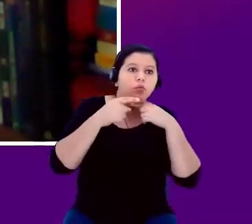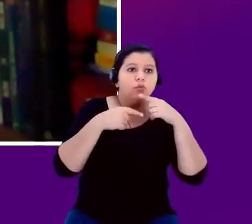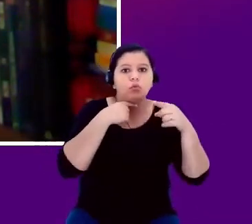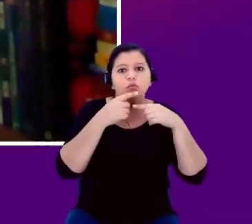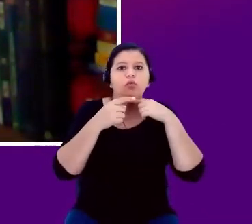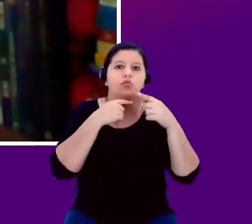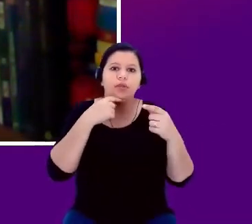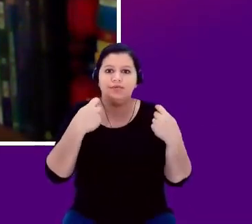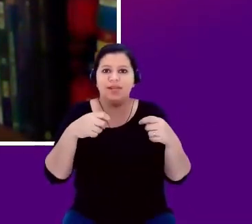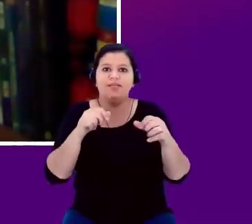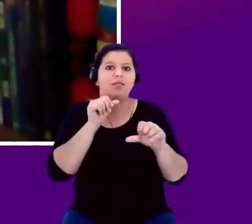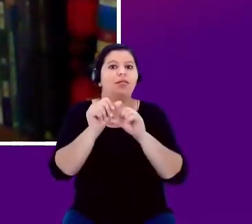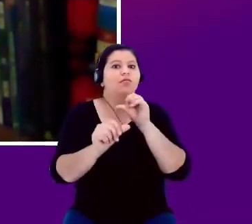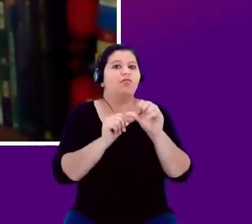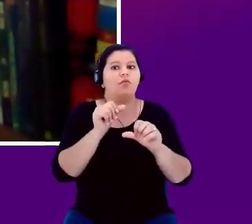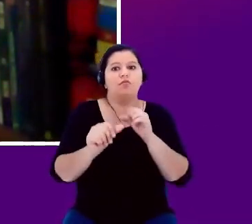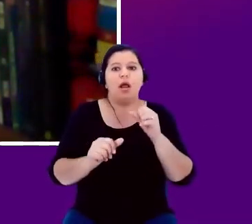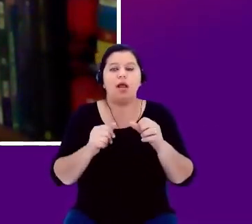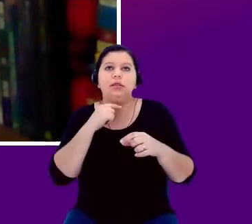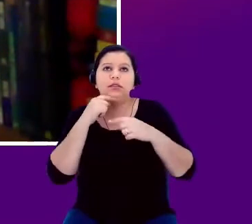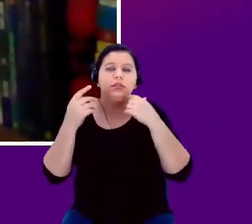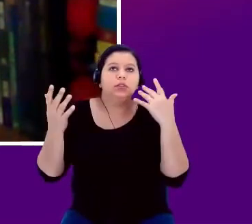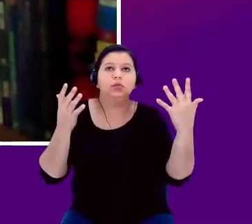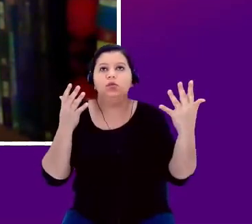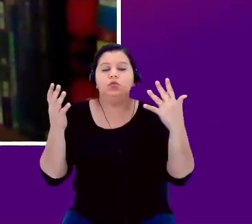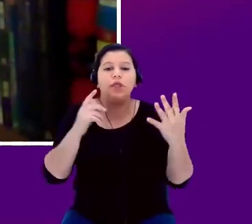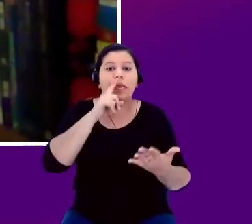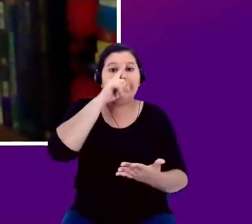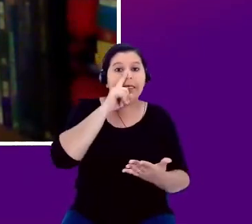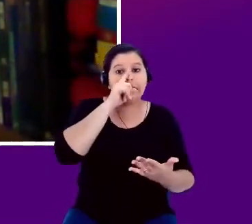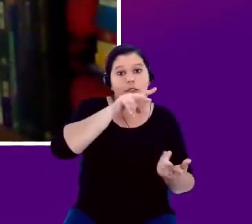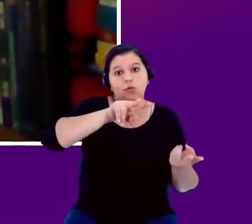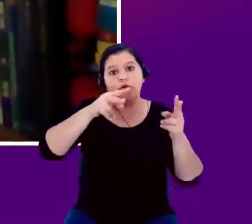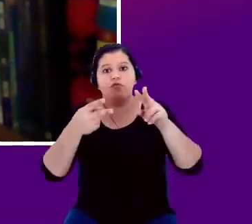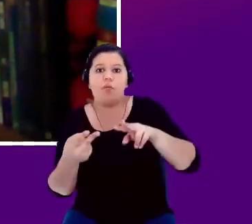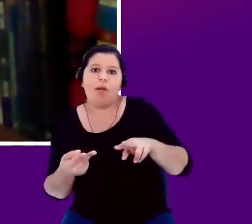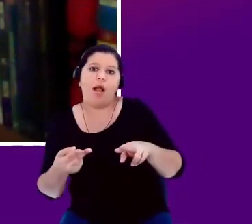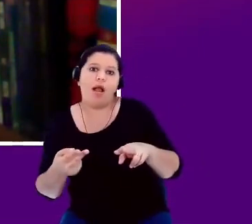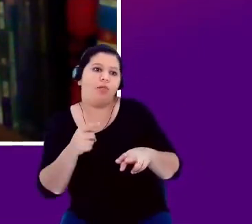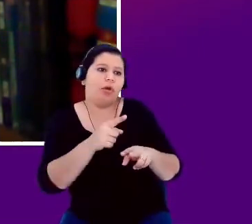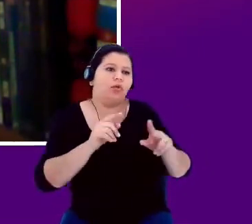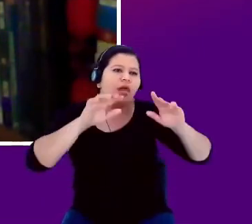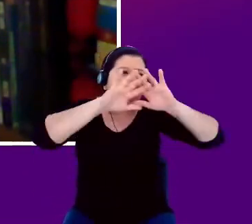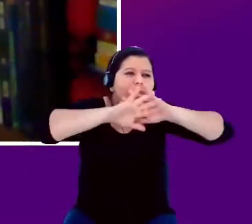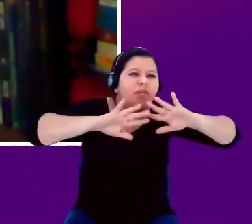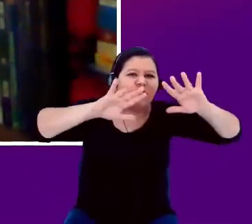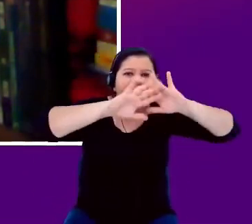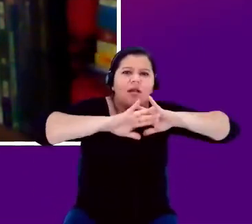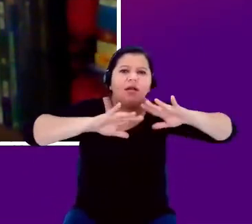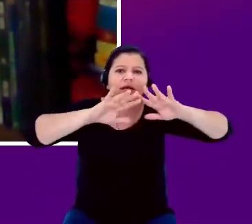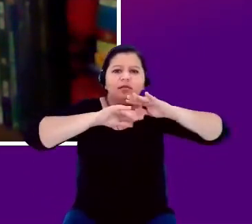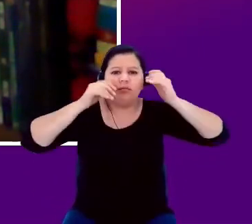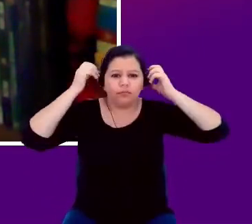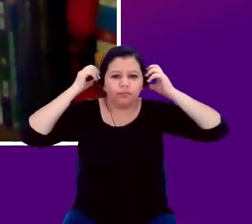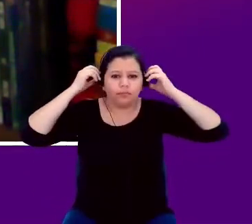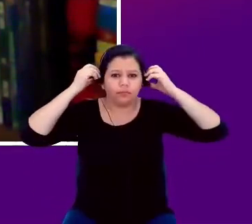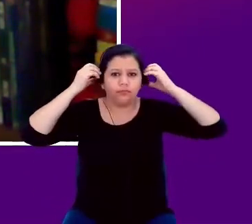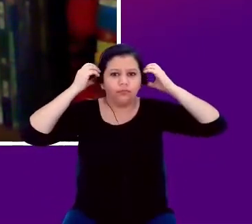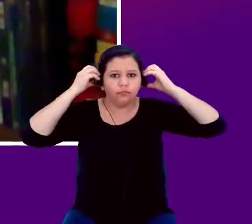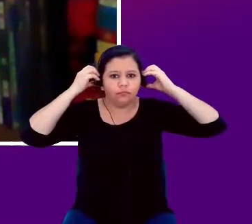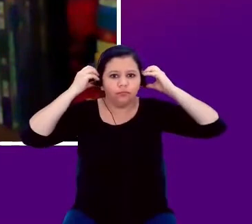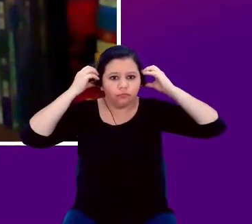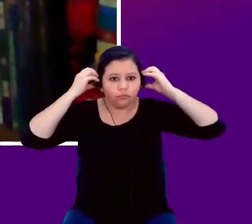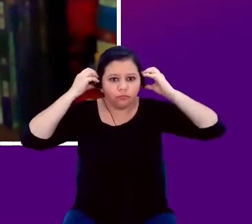transformar a incerteza em risco, né? É preciso transformar algo abstrato em algo que seja um pouco mais objetivo,